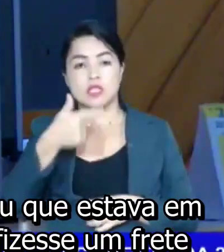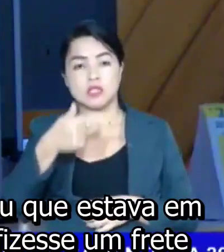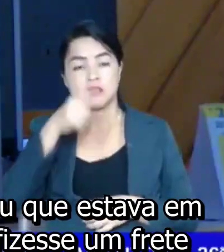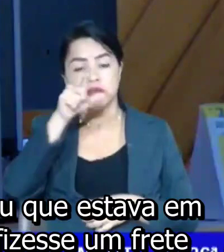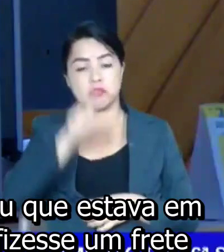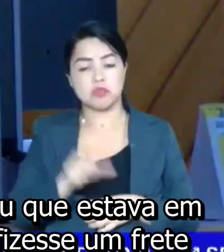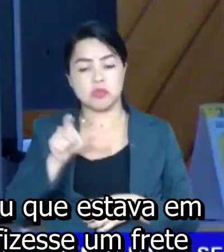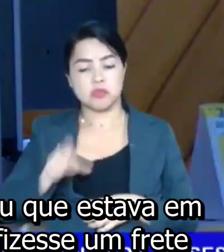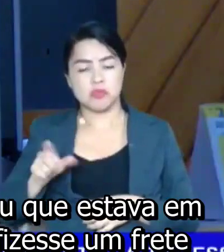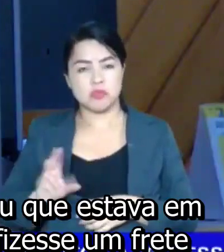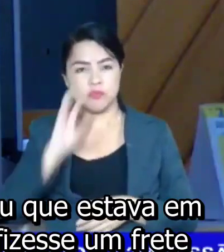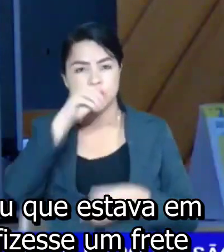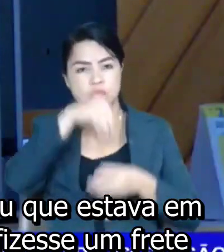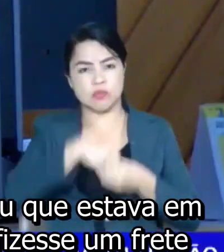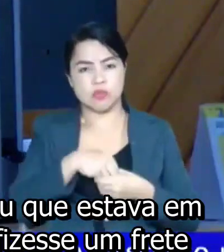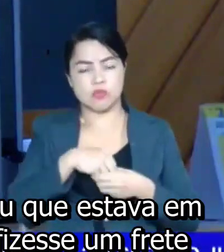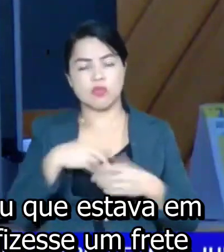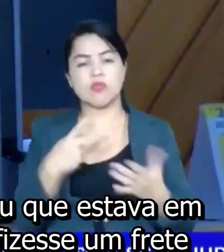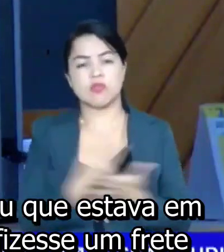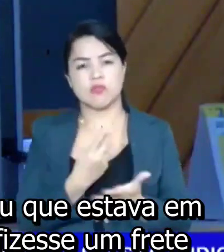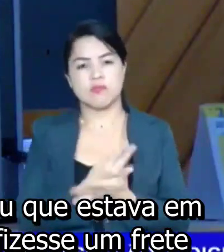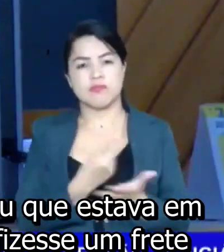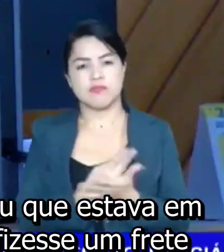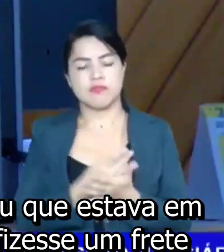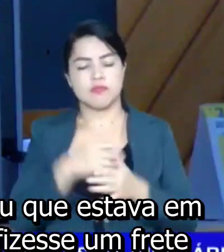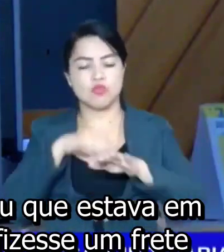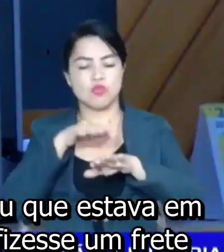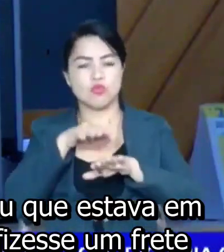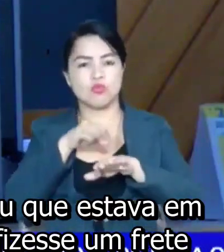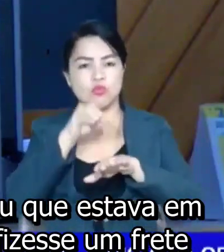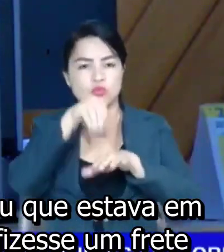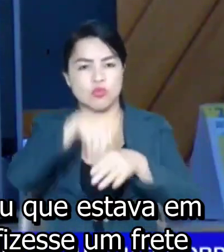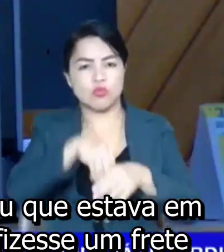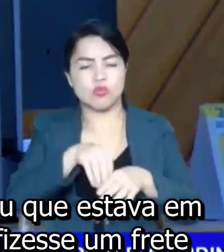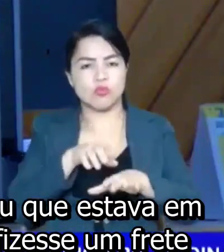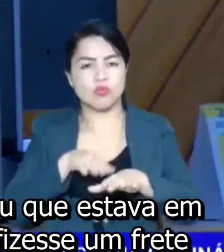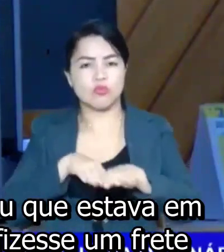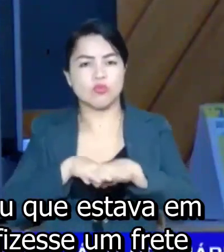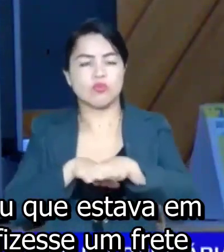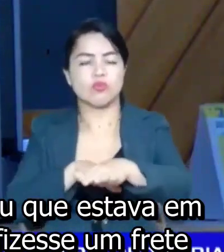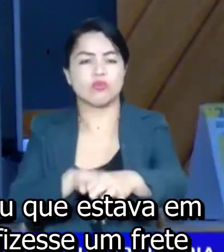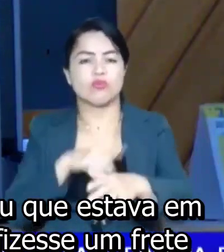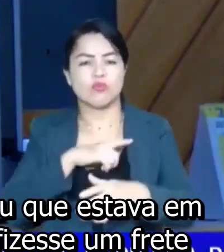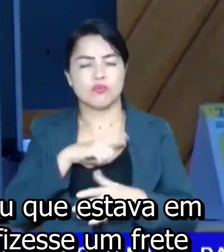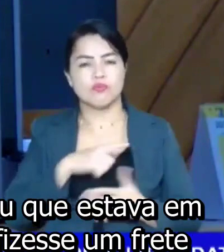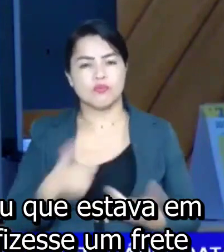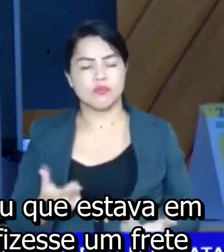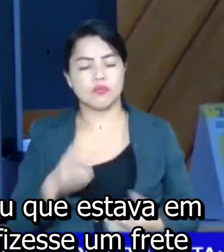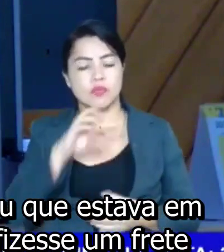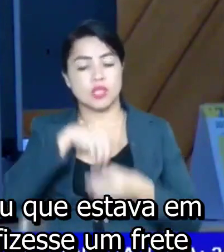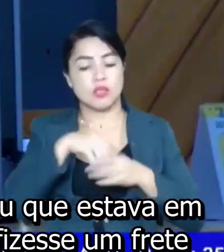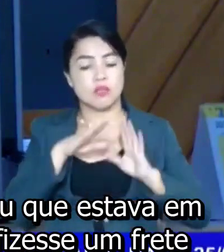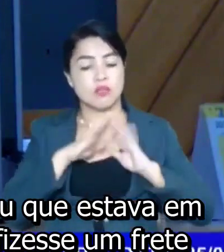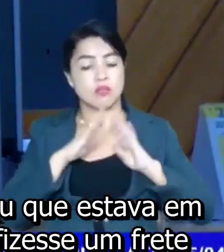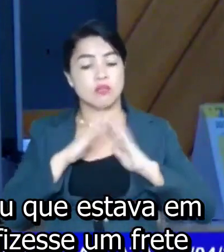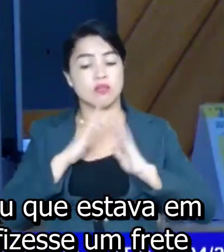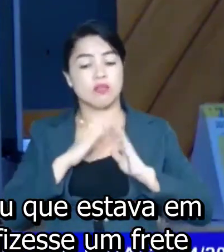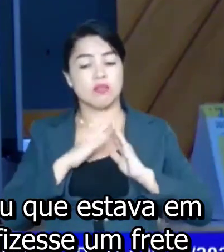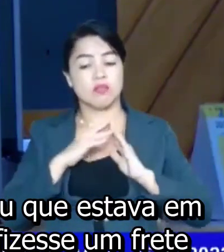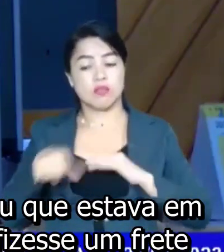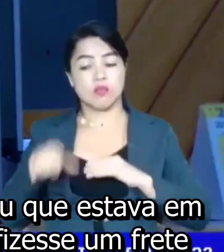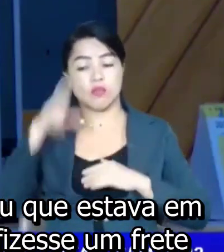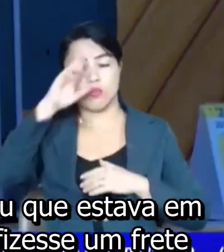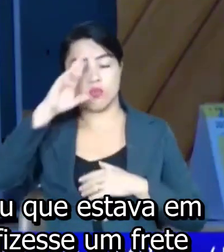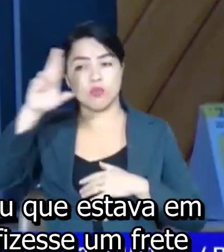7 eleitores de forma irregular, que afirmou que estava em sua residência quando o dono